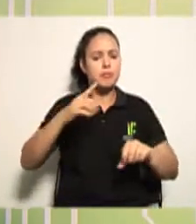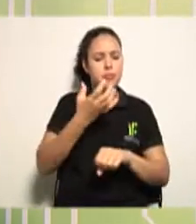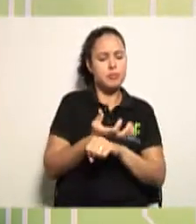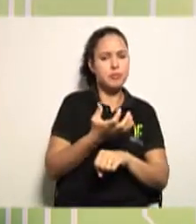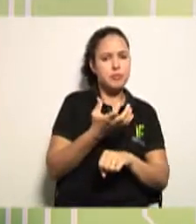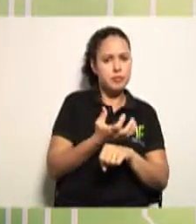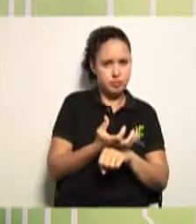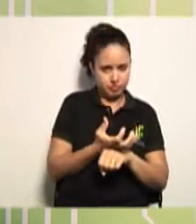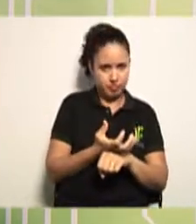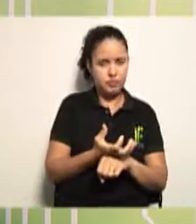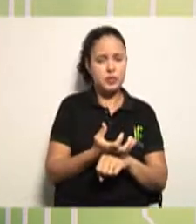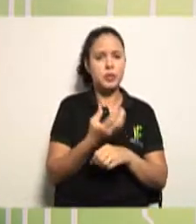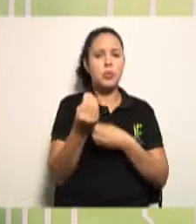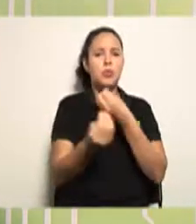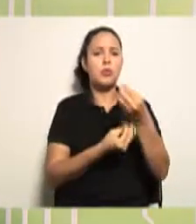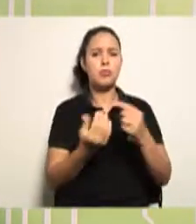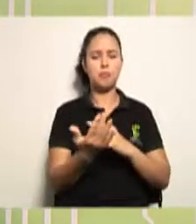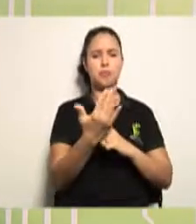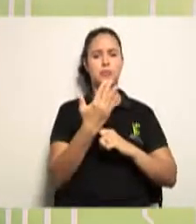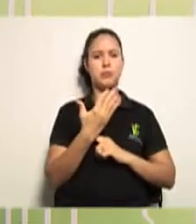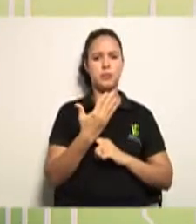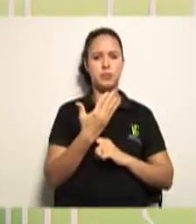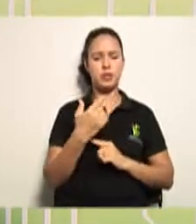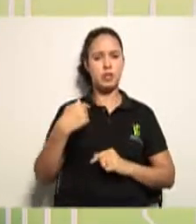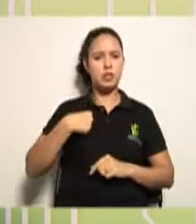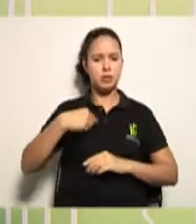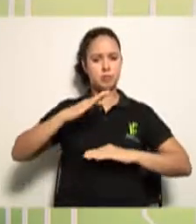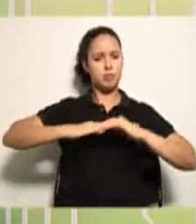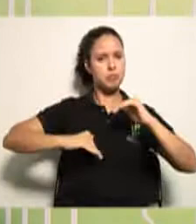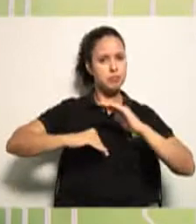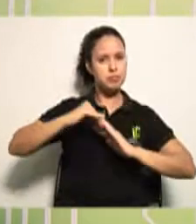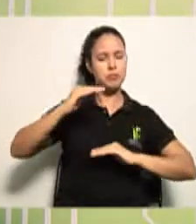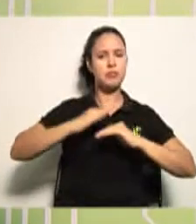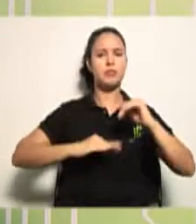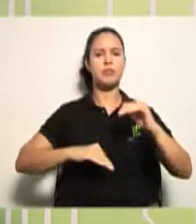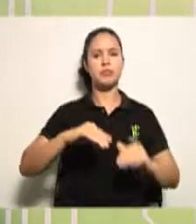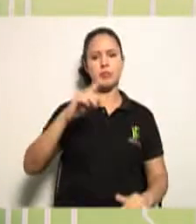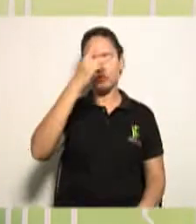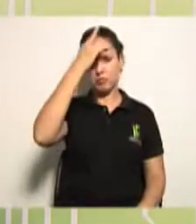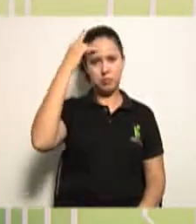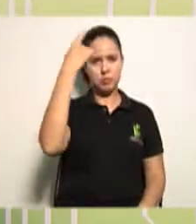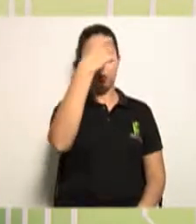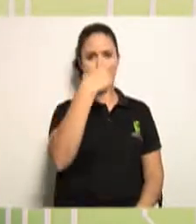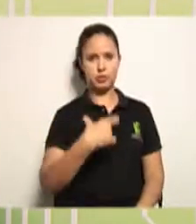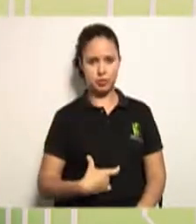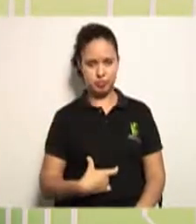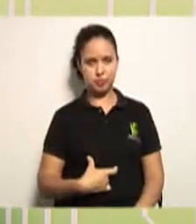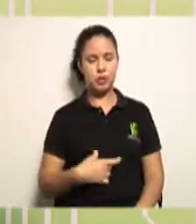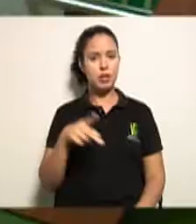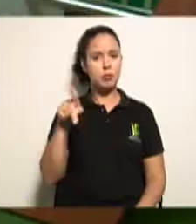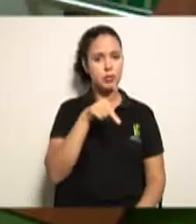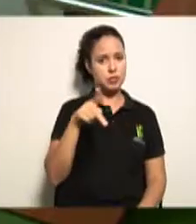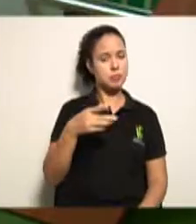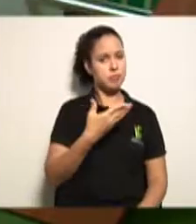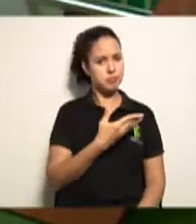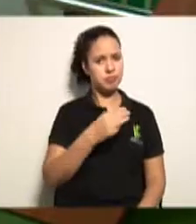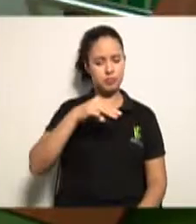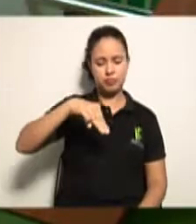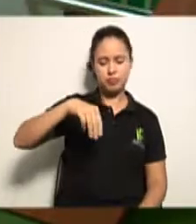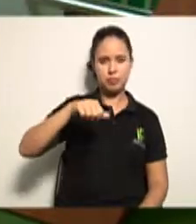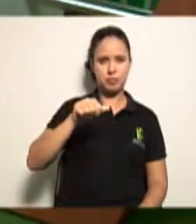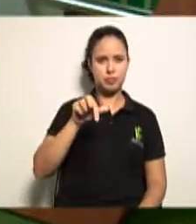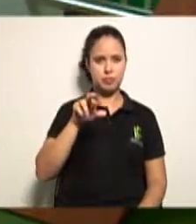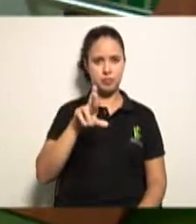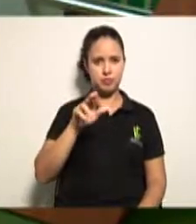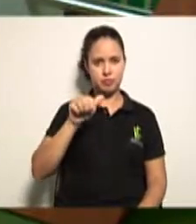colaborar comigo enquanto profissional, enquanto pessoa? Professora Maraí, ajuda a gente aí nessa